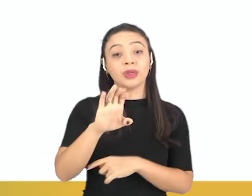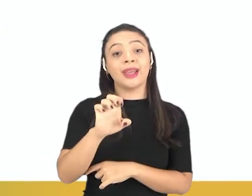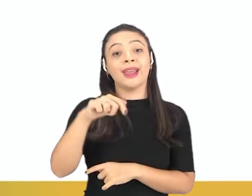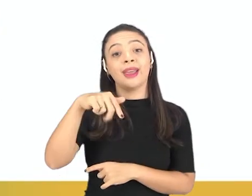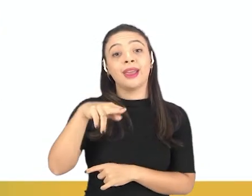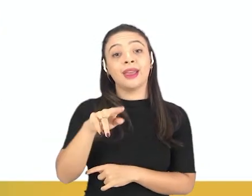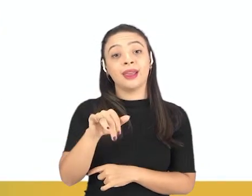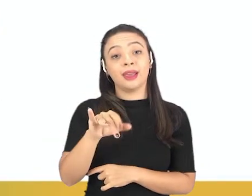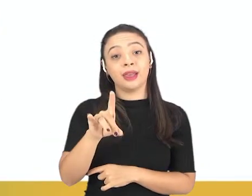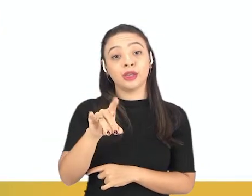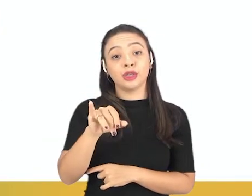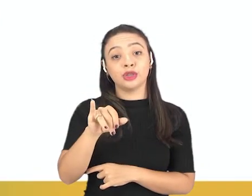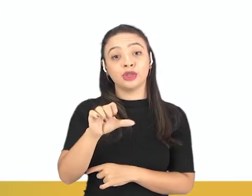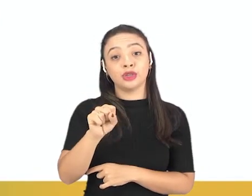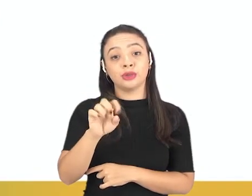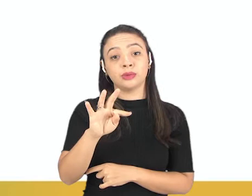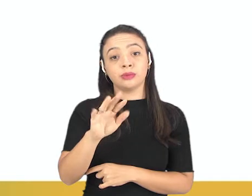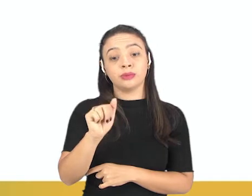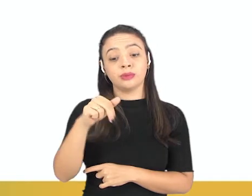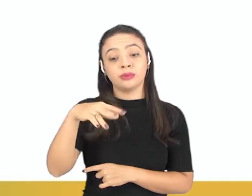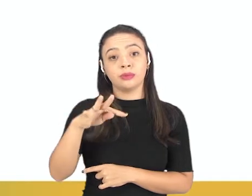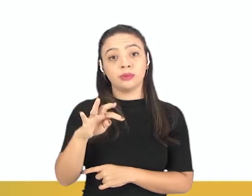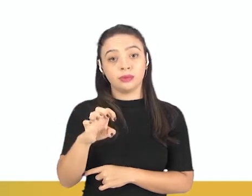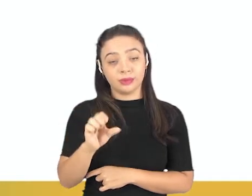nesse Ponto Central